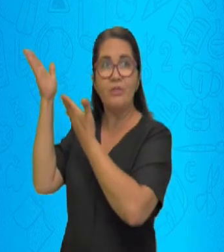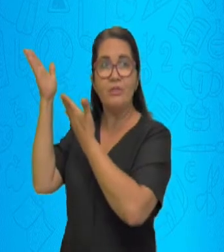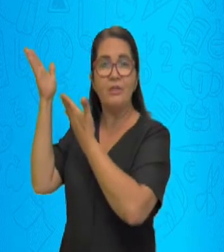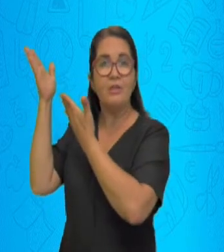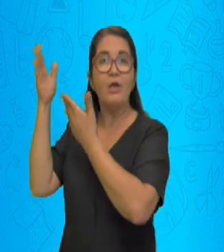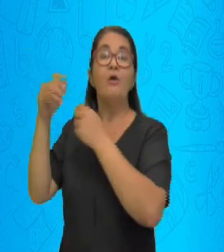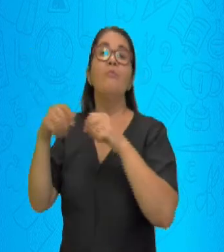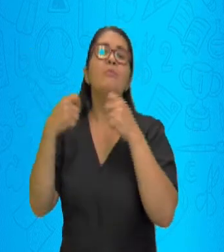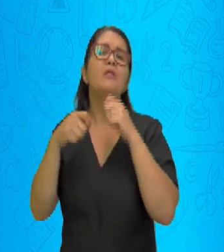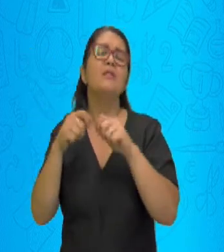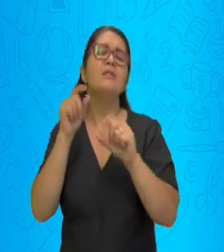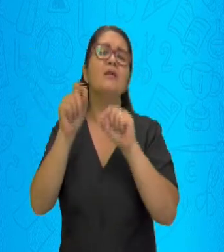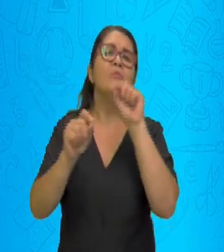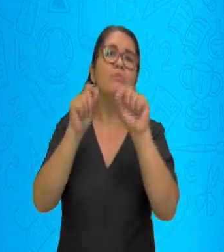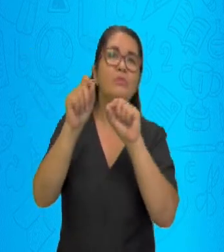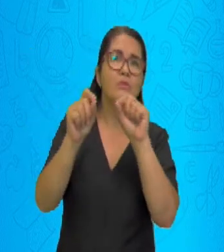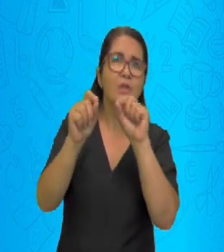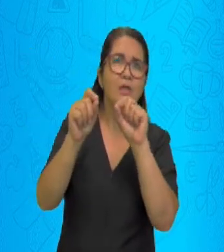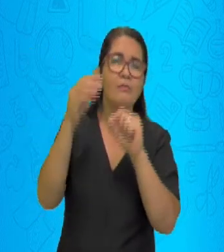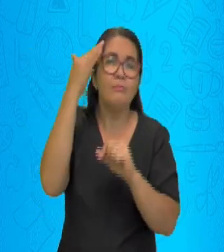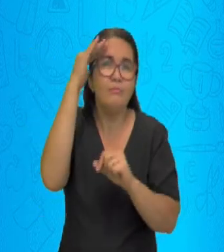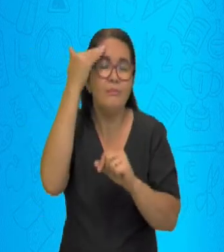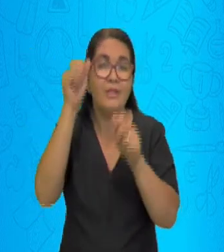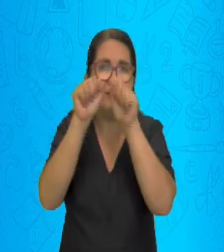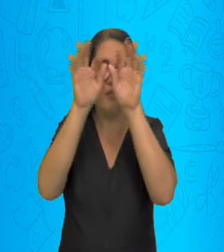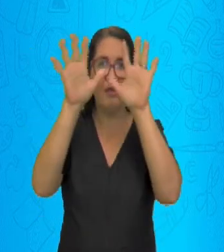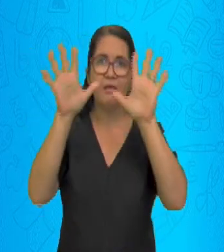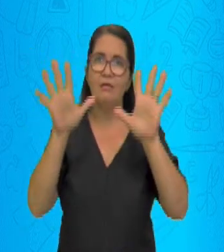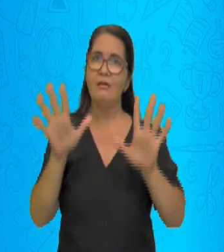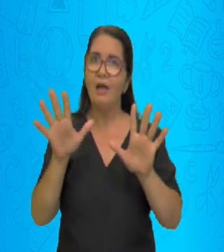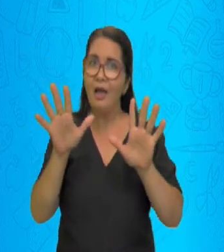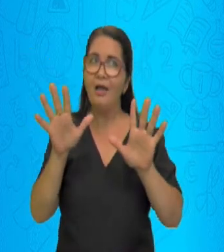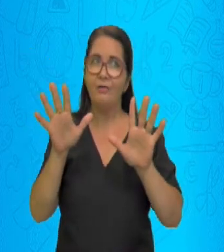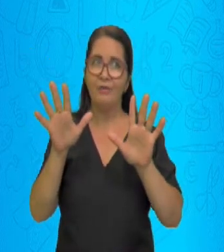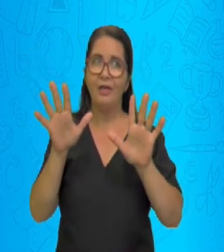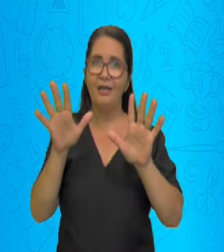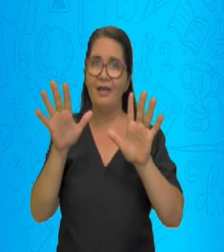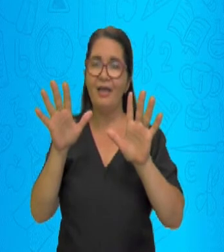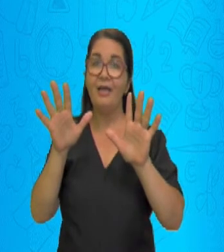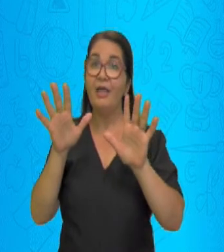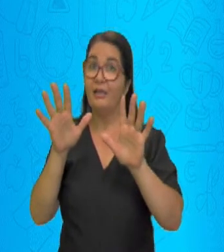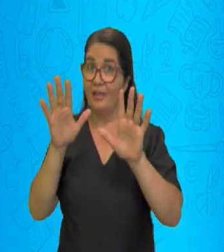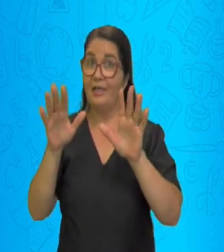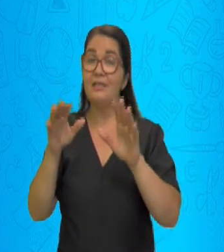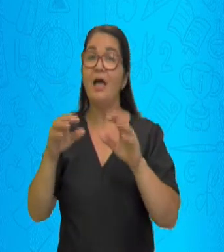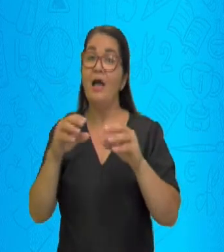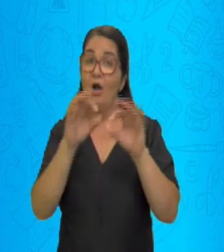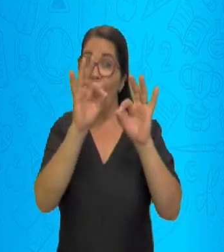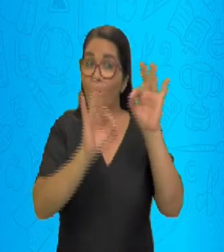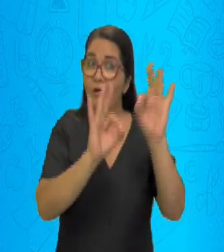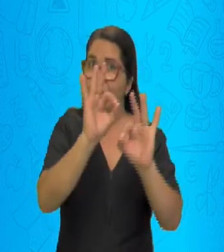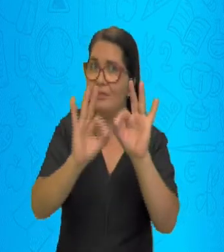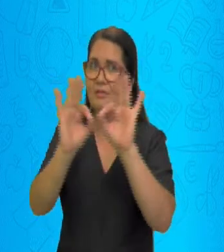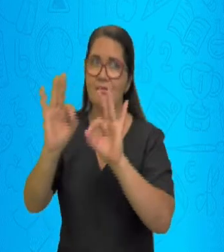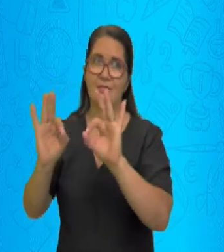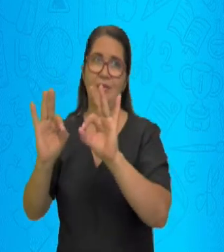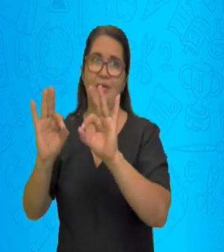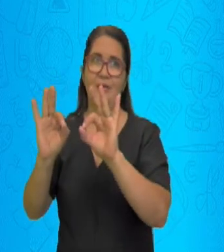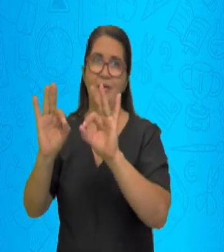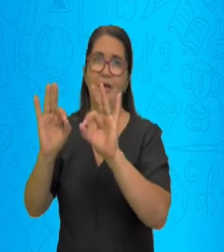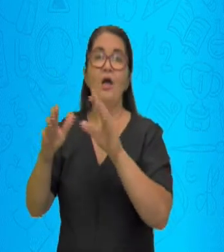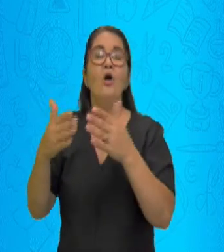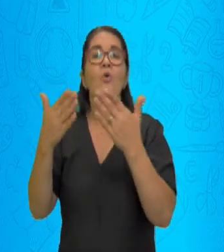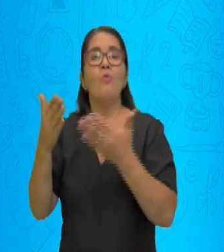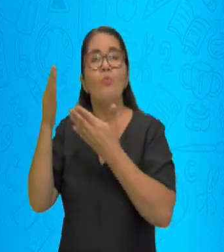a base, constituir, fundamentalizar essa questão das ordens. Por quê? Quando eu